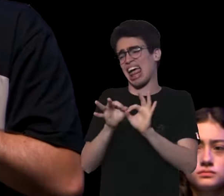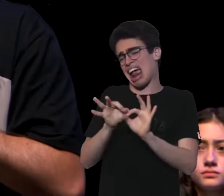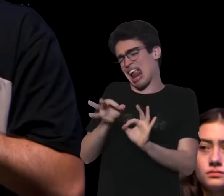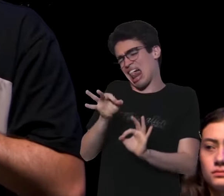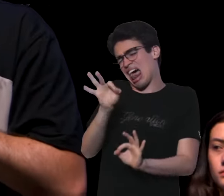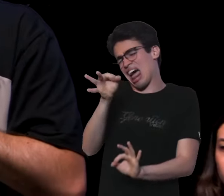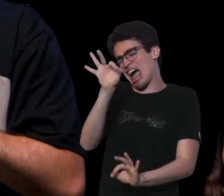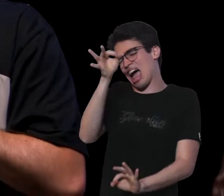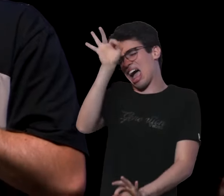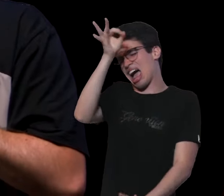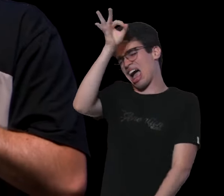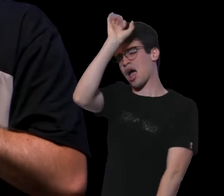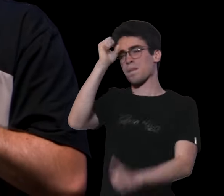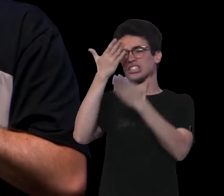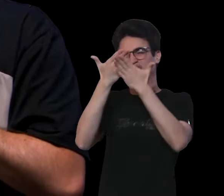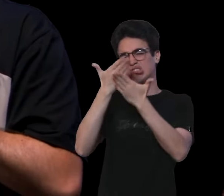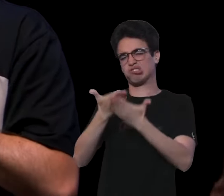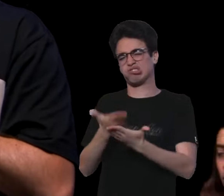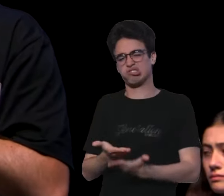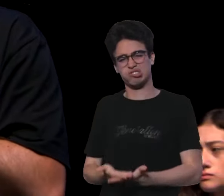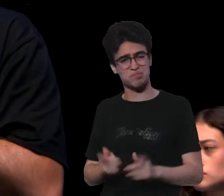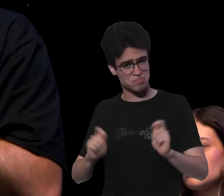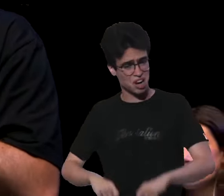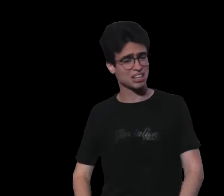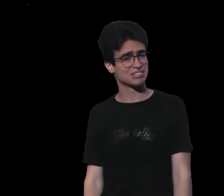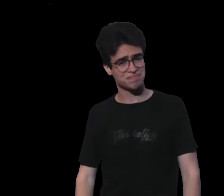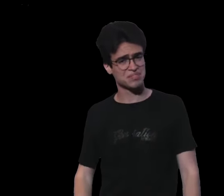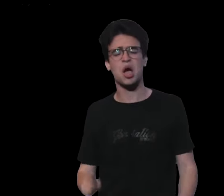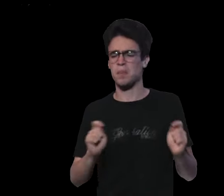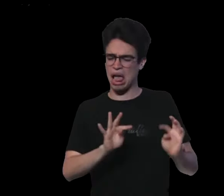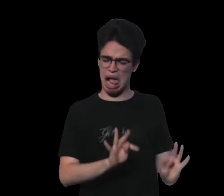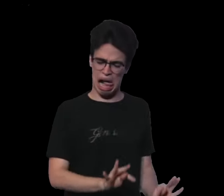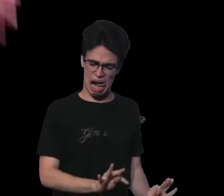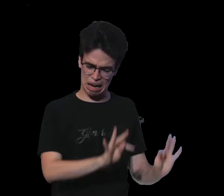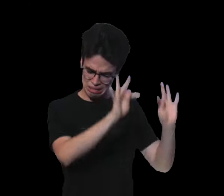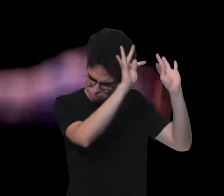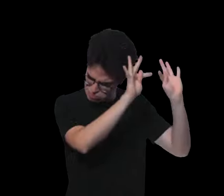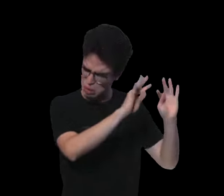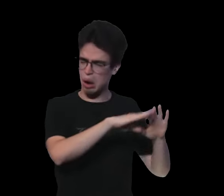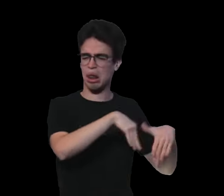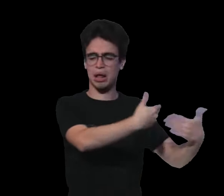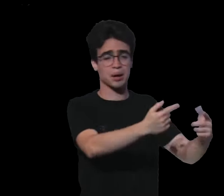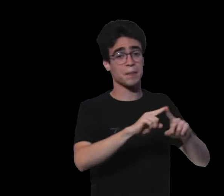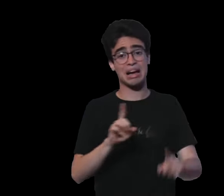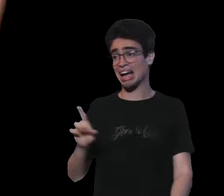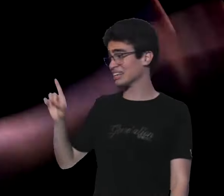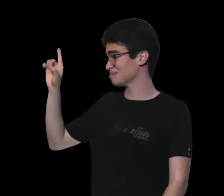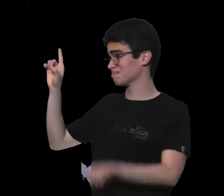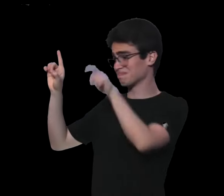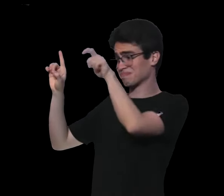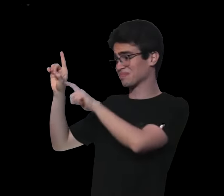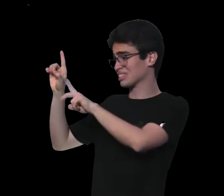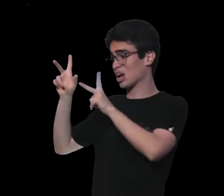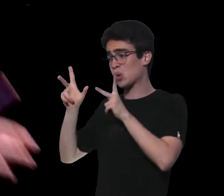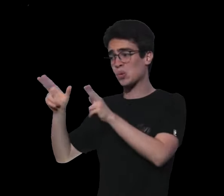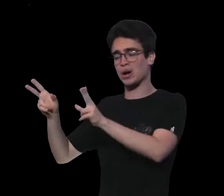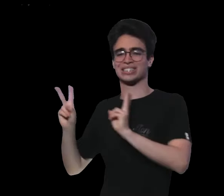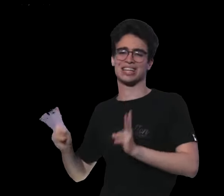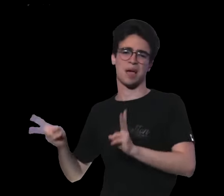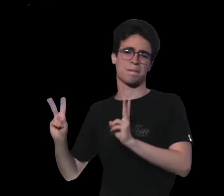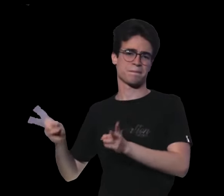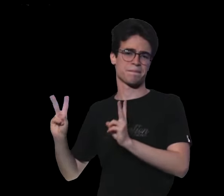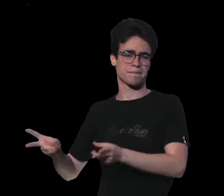disso? Pode avançar a tecnologia, pode vir um monte de coisa, o Criador continua sendo o mesmo. E se